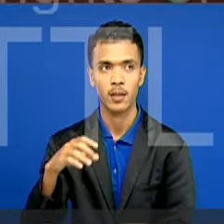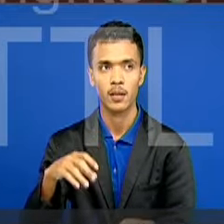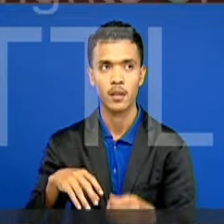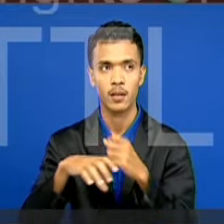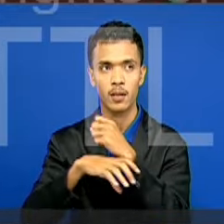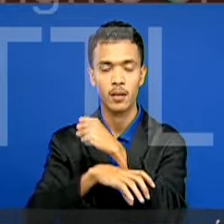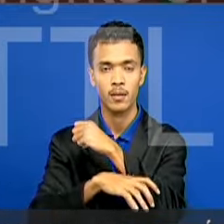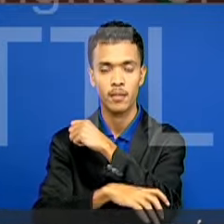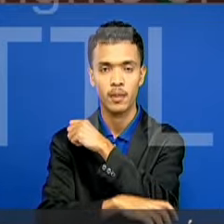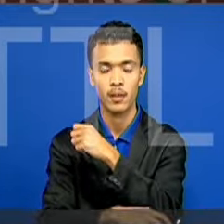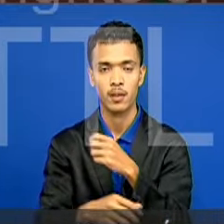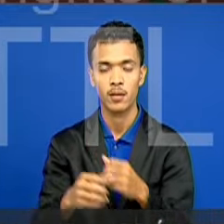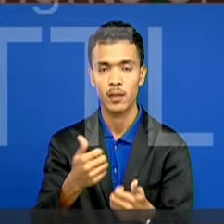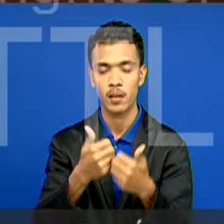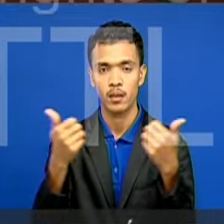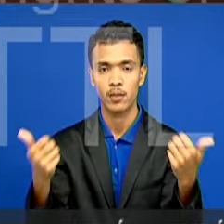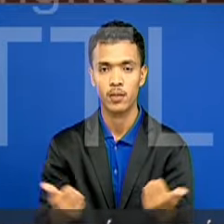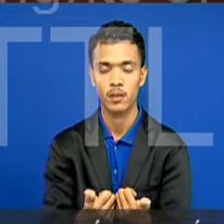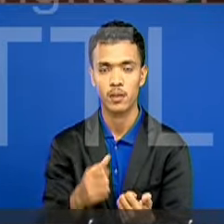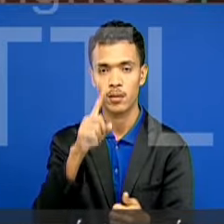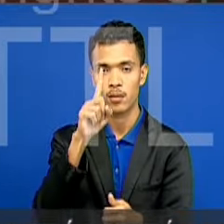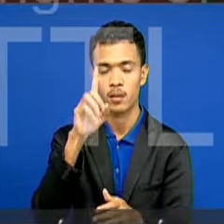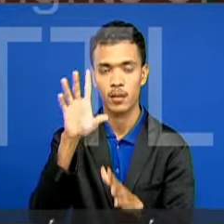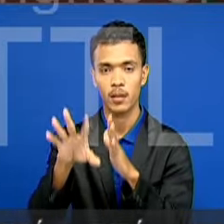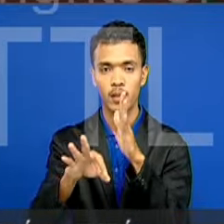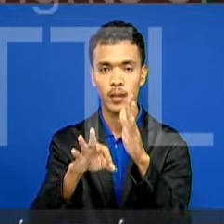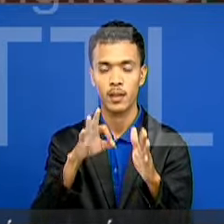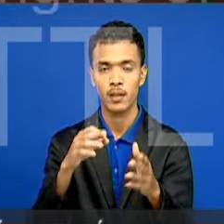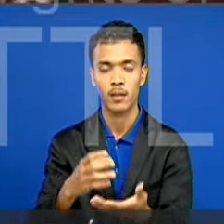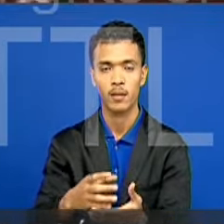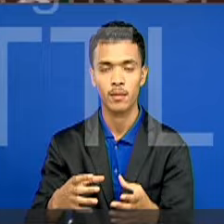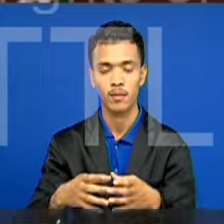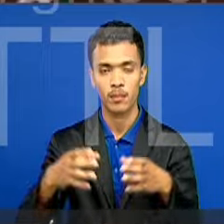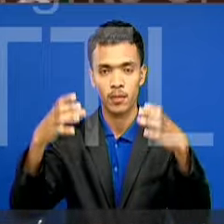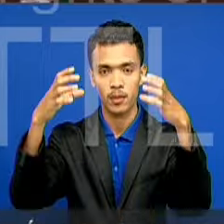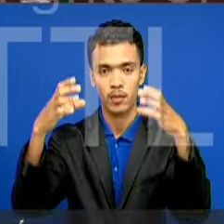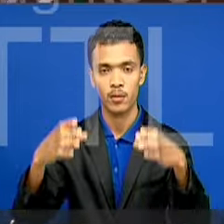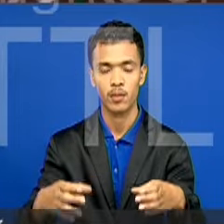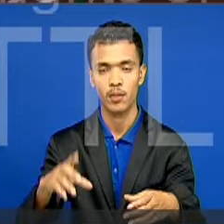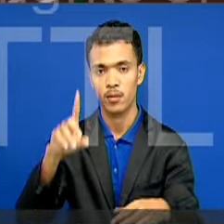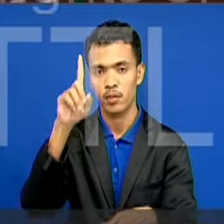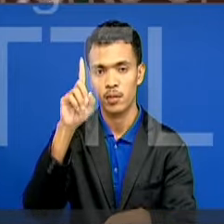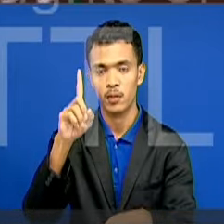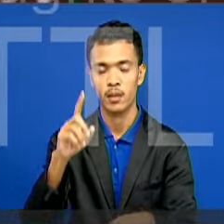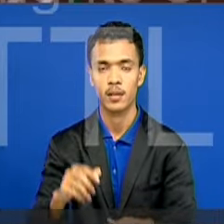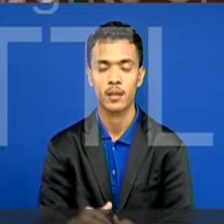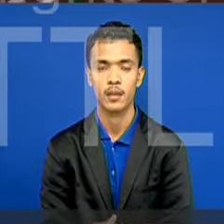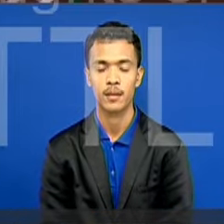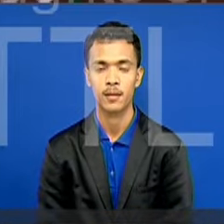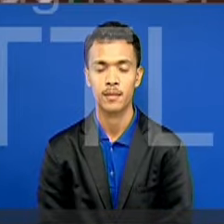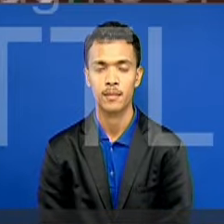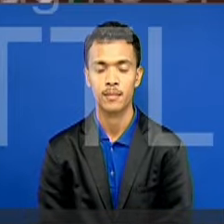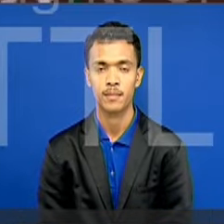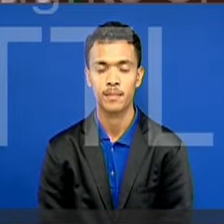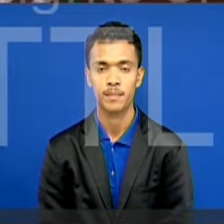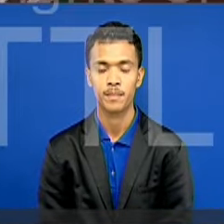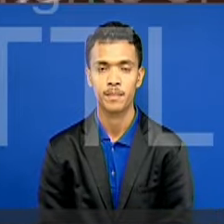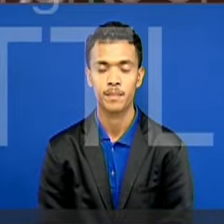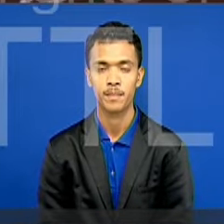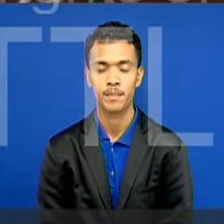atu asosiasaun ida hetan be bidon ida. Husu be material bidon, plastik